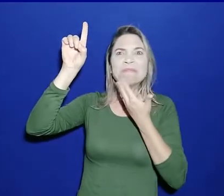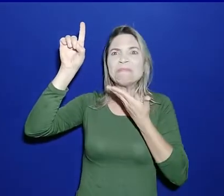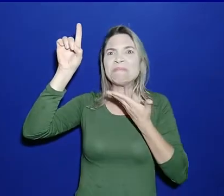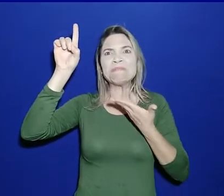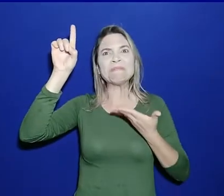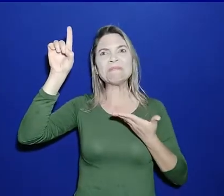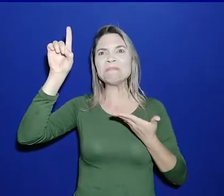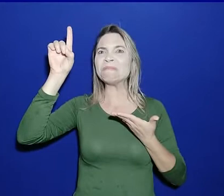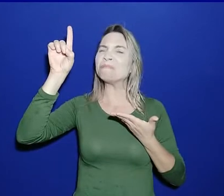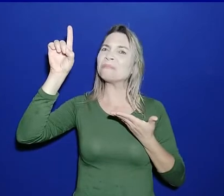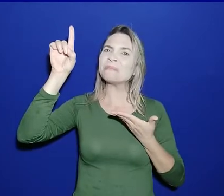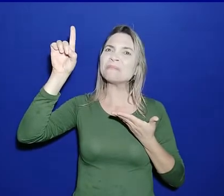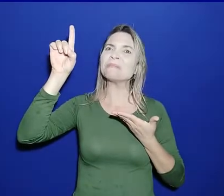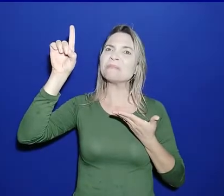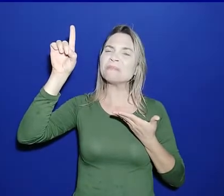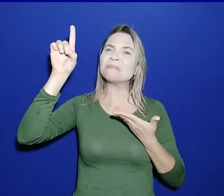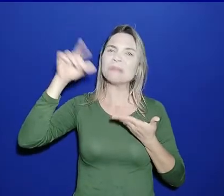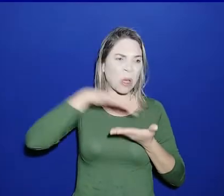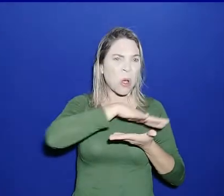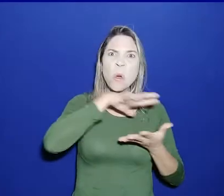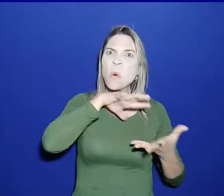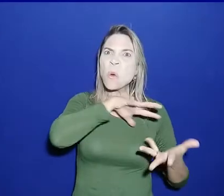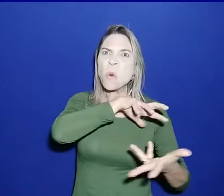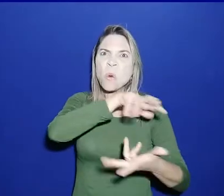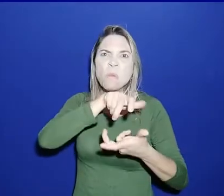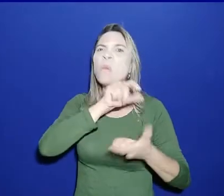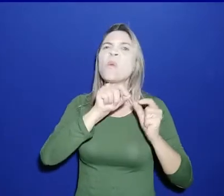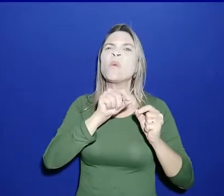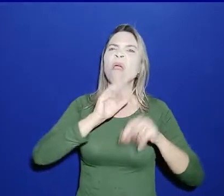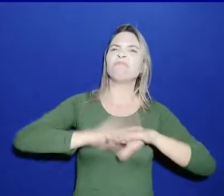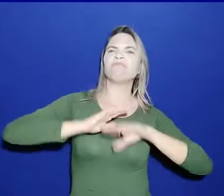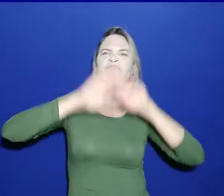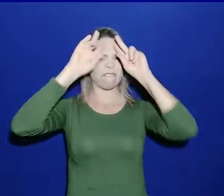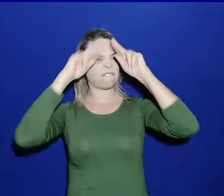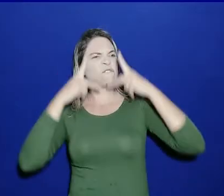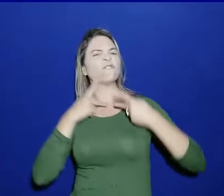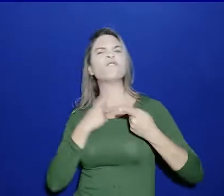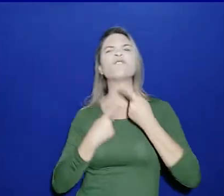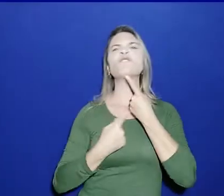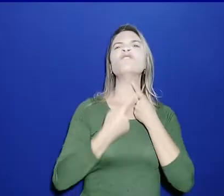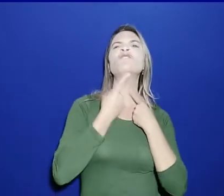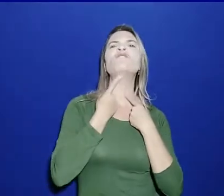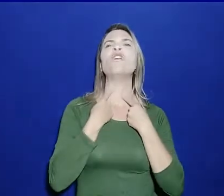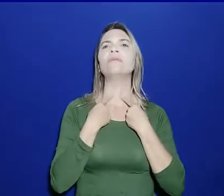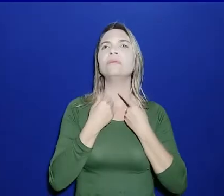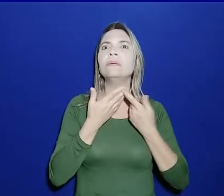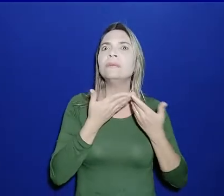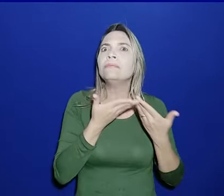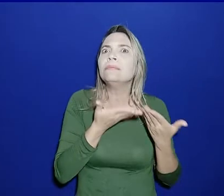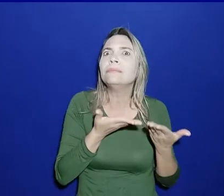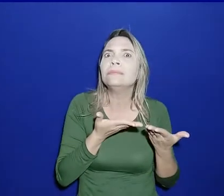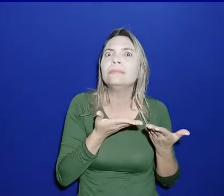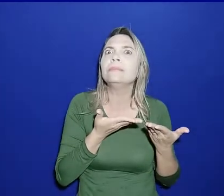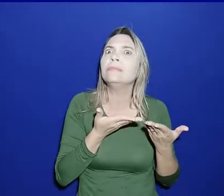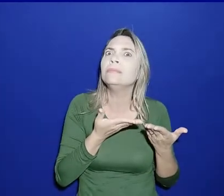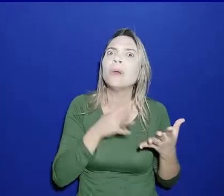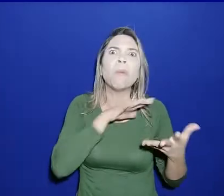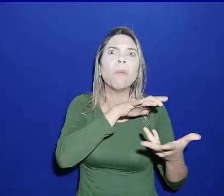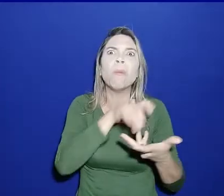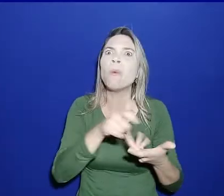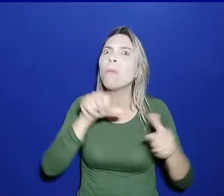Deus e eis aí o resultado. O homem decidiu viver segundo a sua própria vontade, eis aí o resultado do mundo que